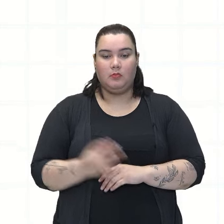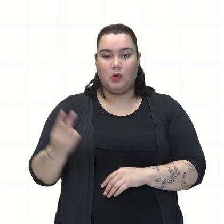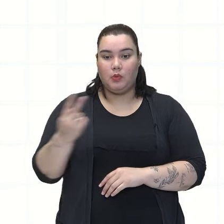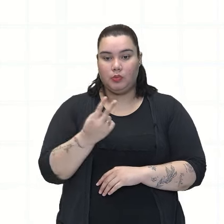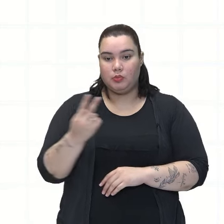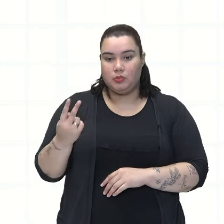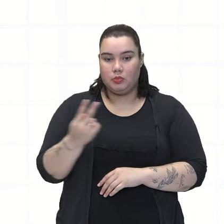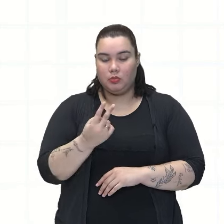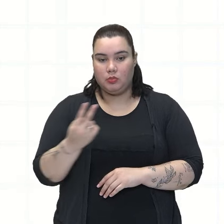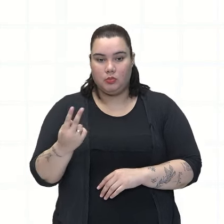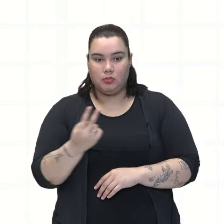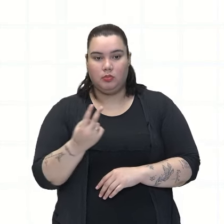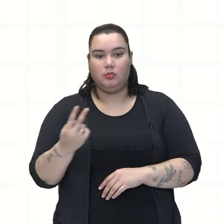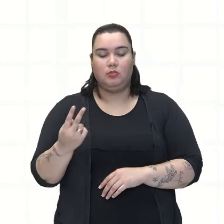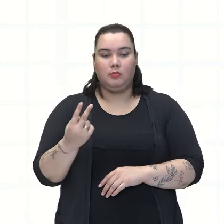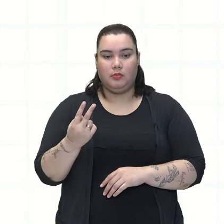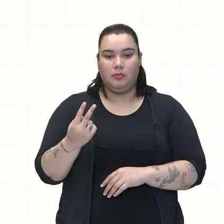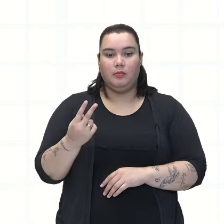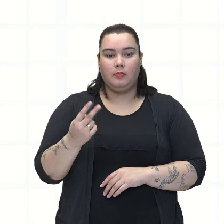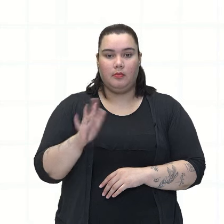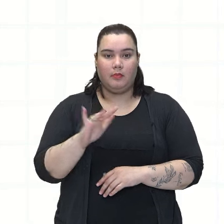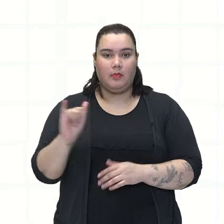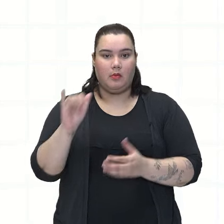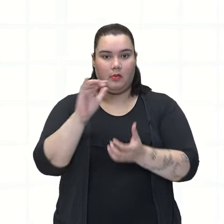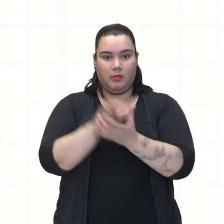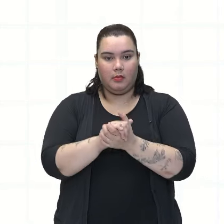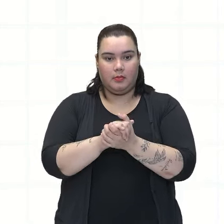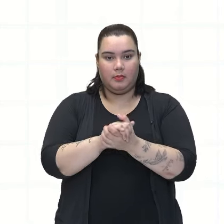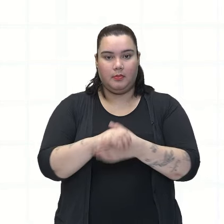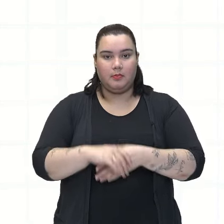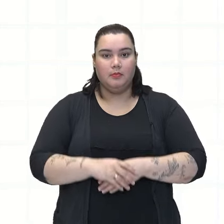are going to get married.